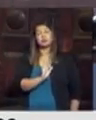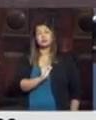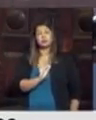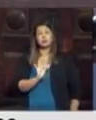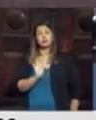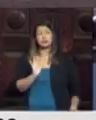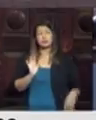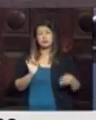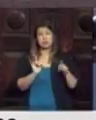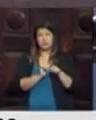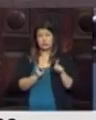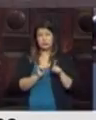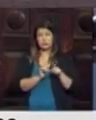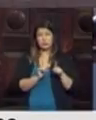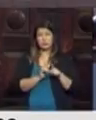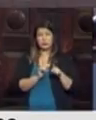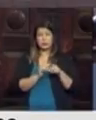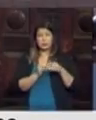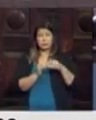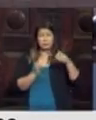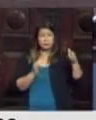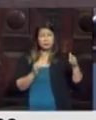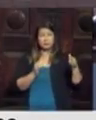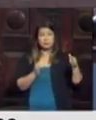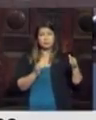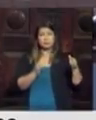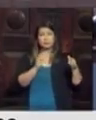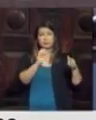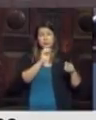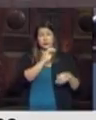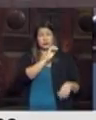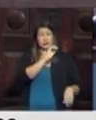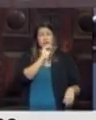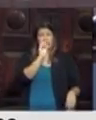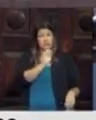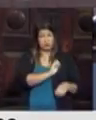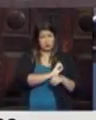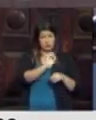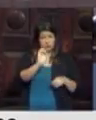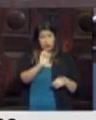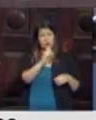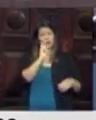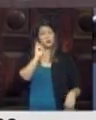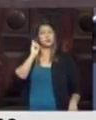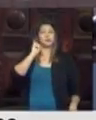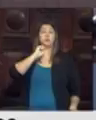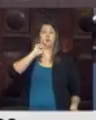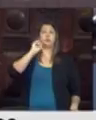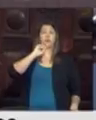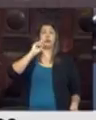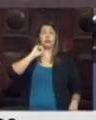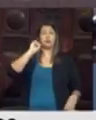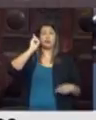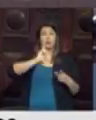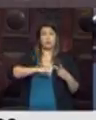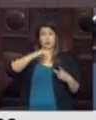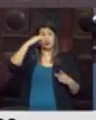que a região vizinha ao estado de Minas Gerais, aos estados de Minas Gerais e Espírito